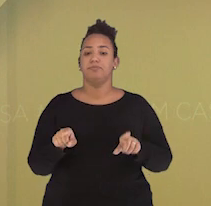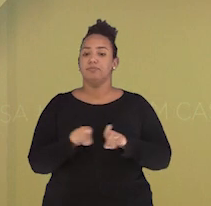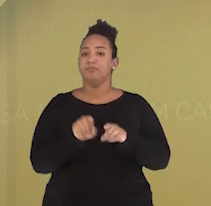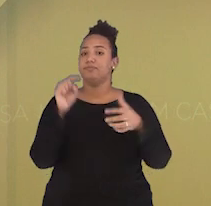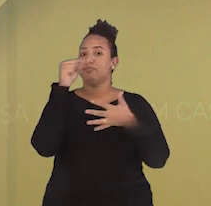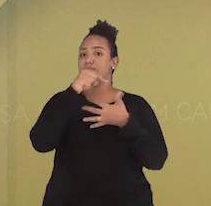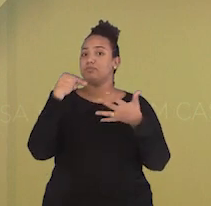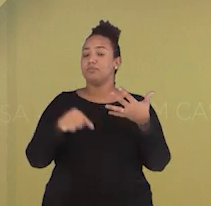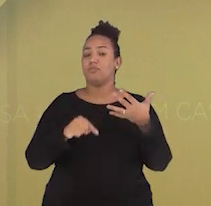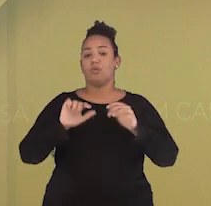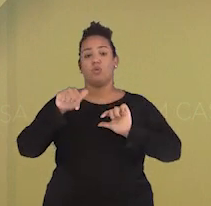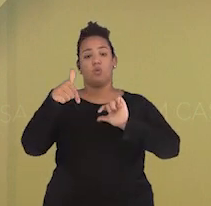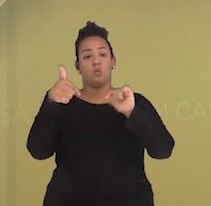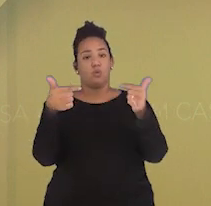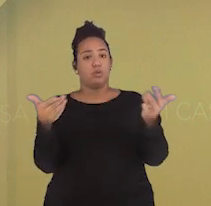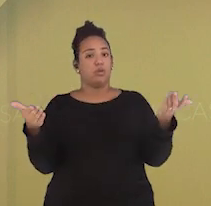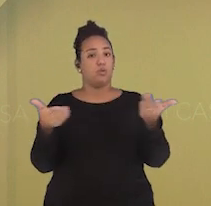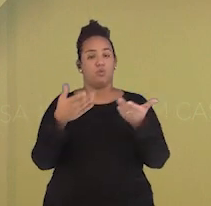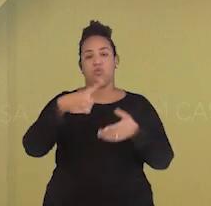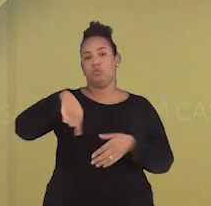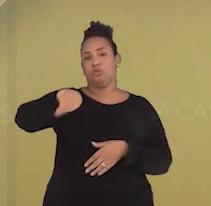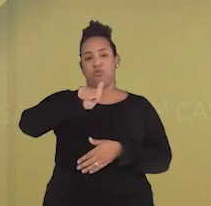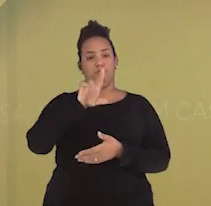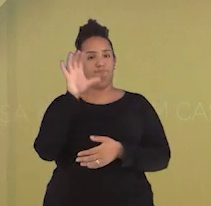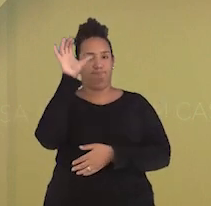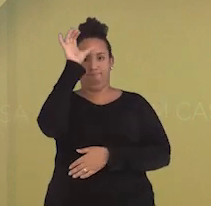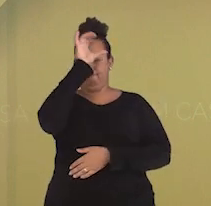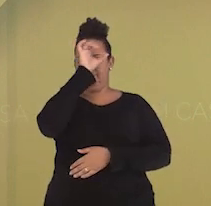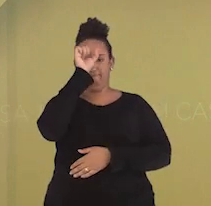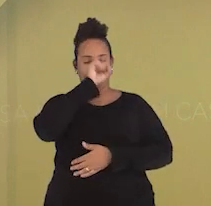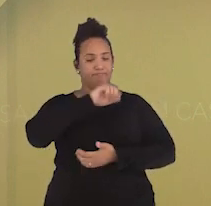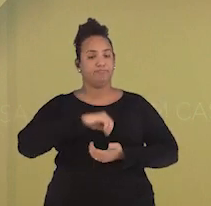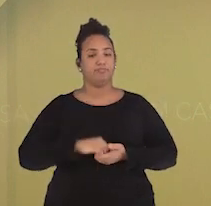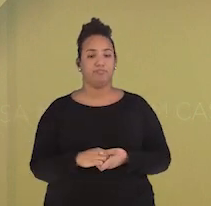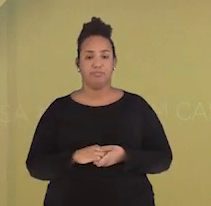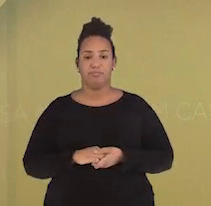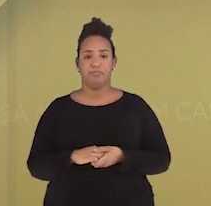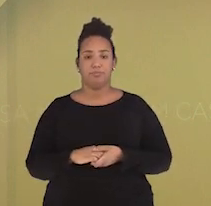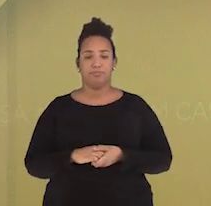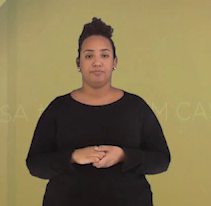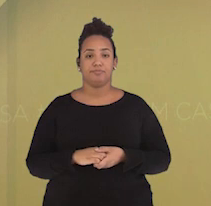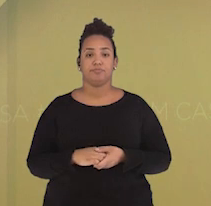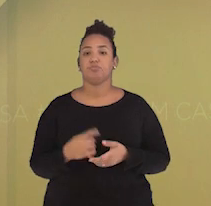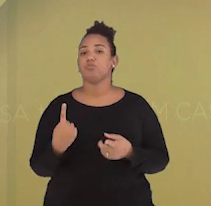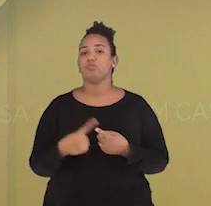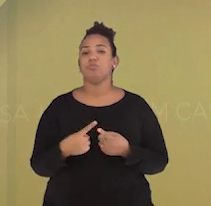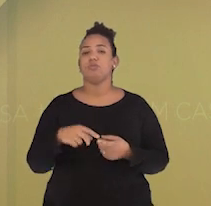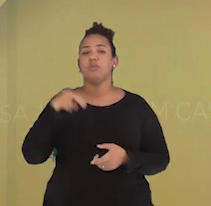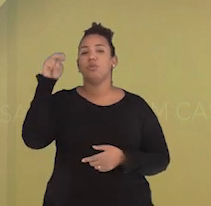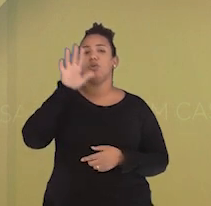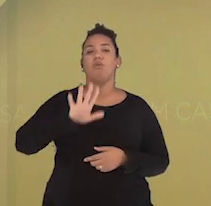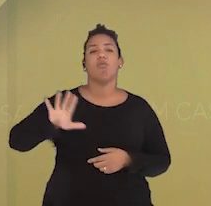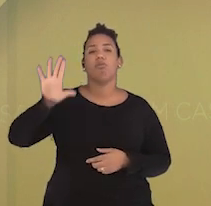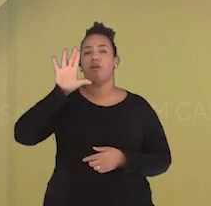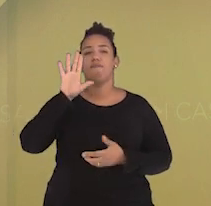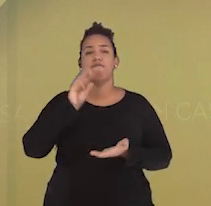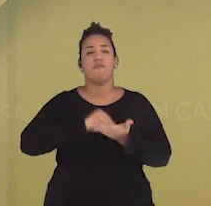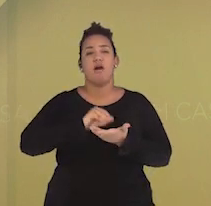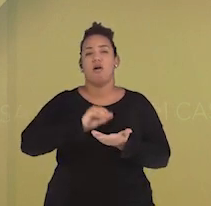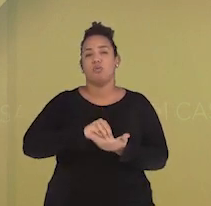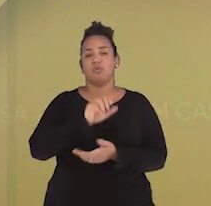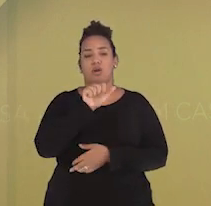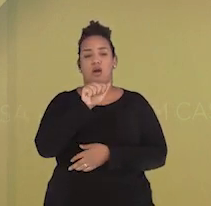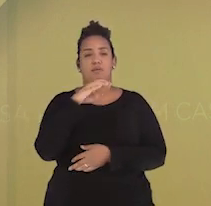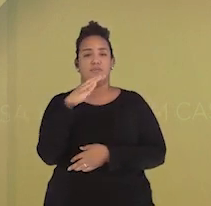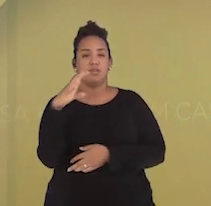abordamos aqui nesta aula. Por que será que a taxa de analfabetismo no Nordeste é tão alta, hein? Uma